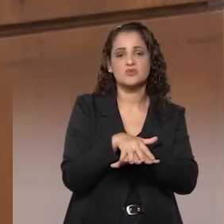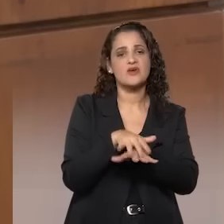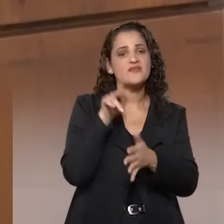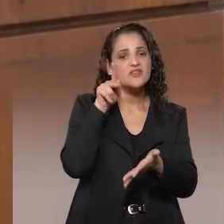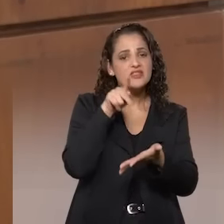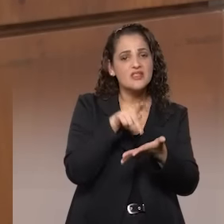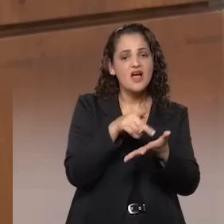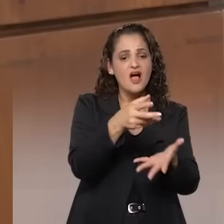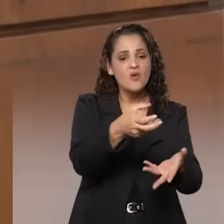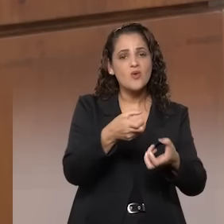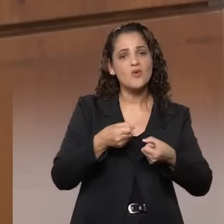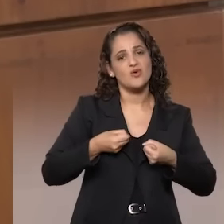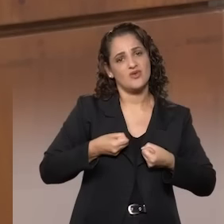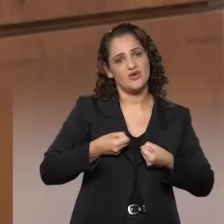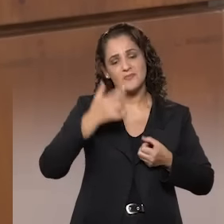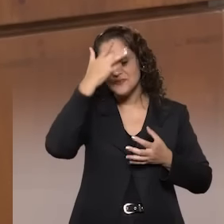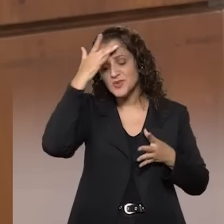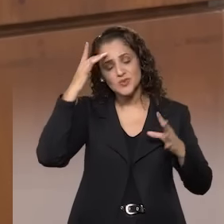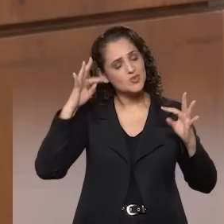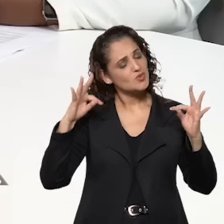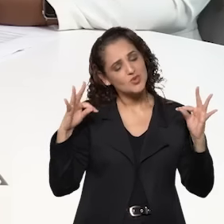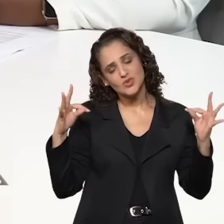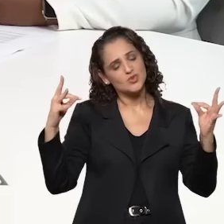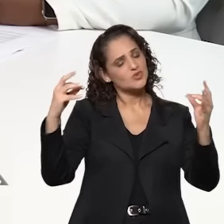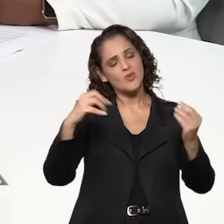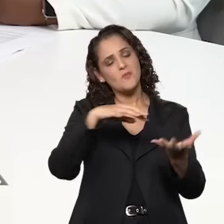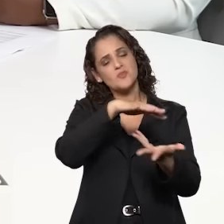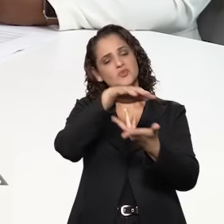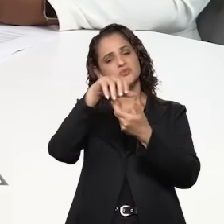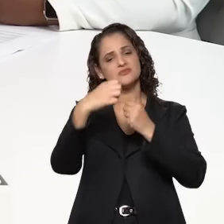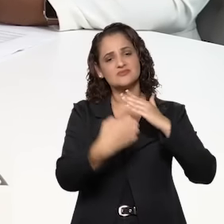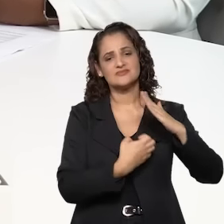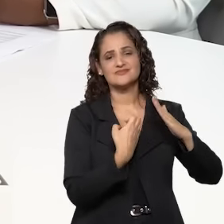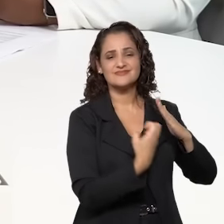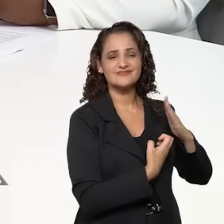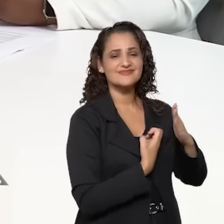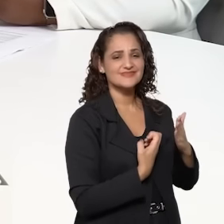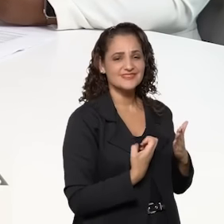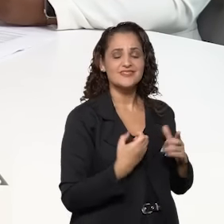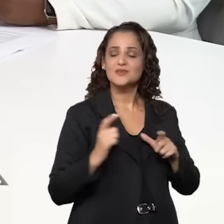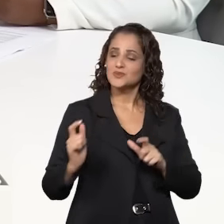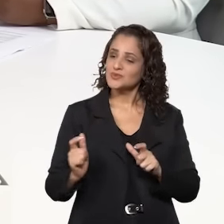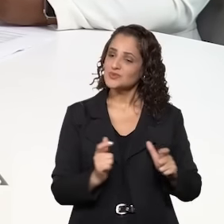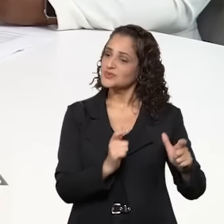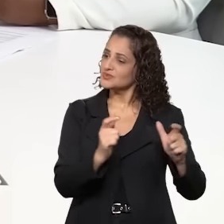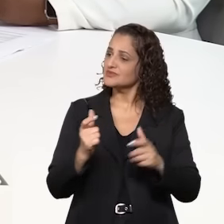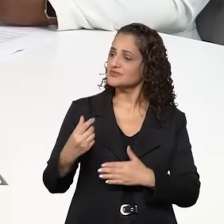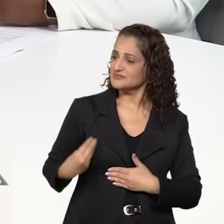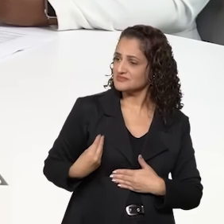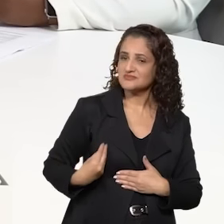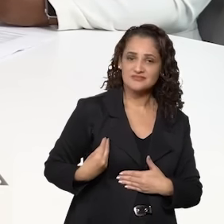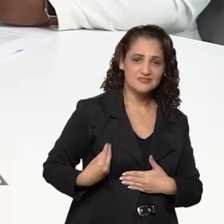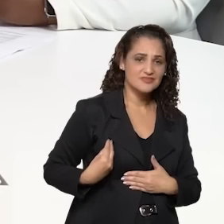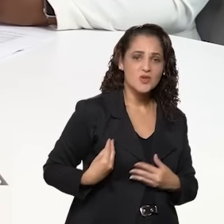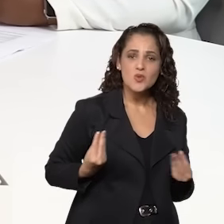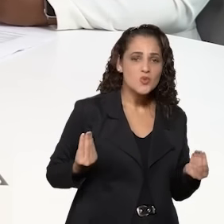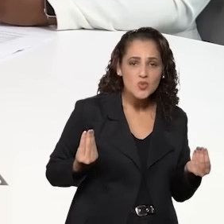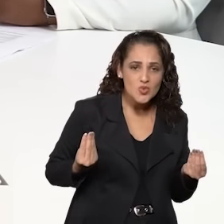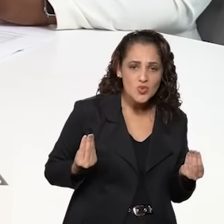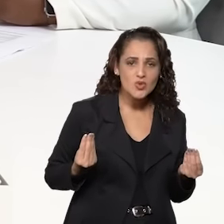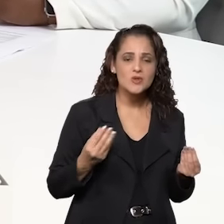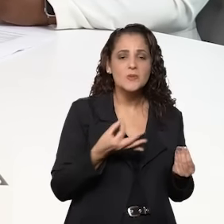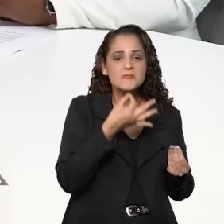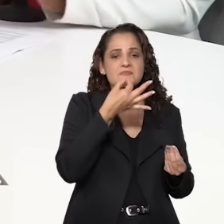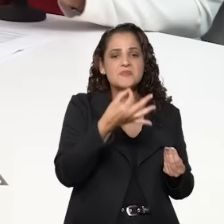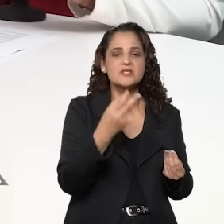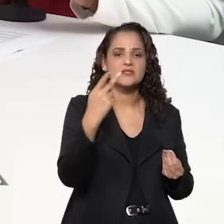corporativo e nos ambientes onde a gente tá como é que na sua opinião a gente consegue evoluir nisso também muito